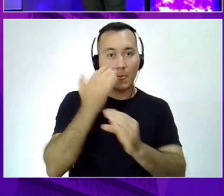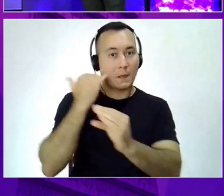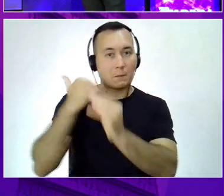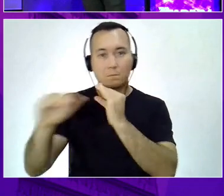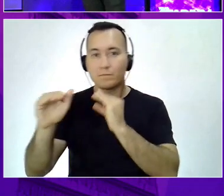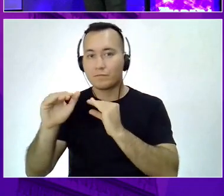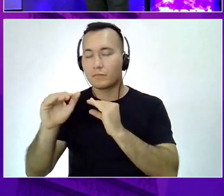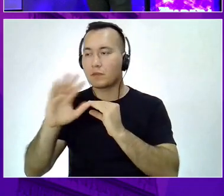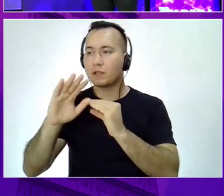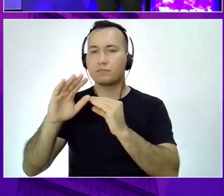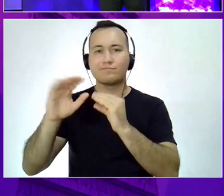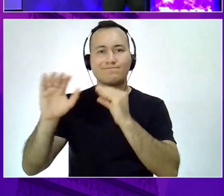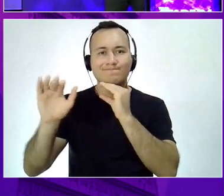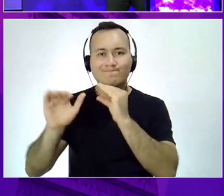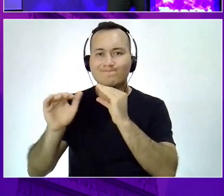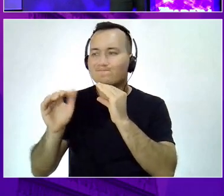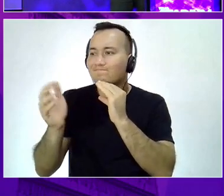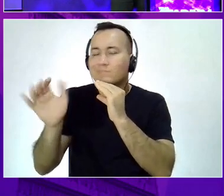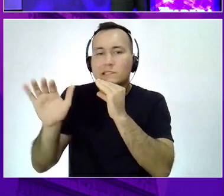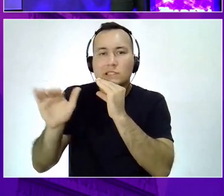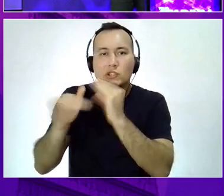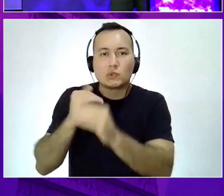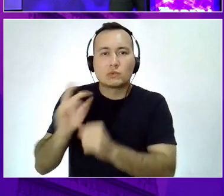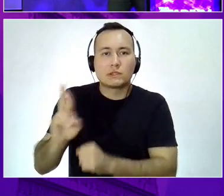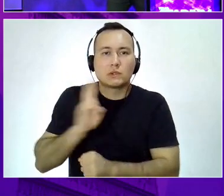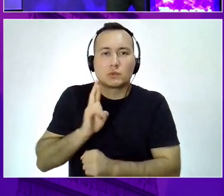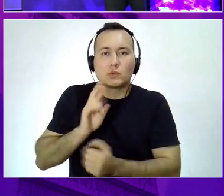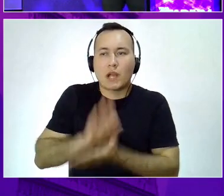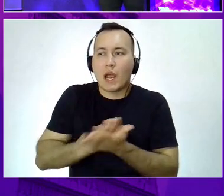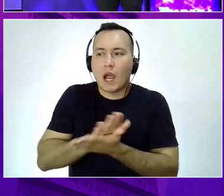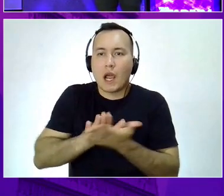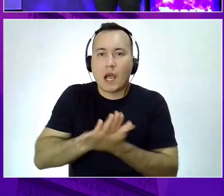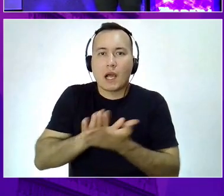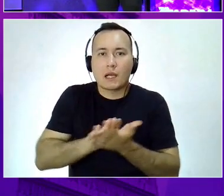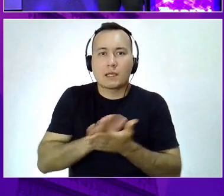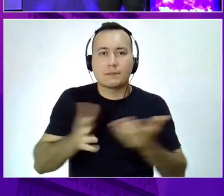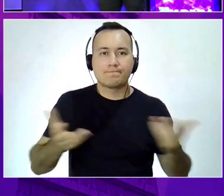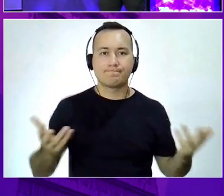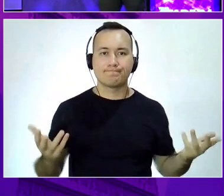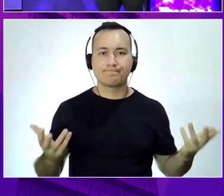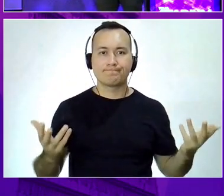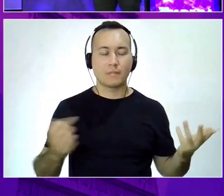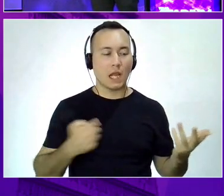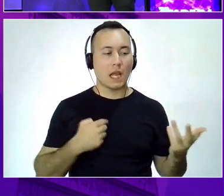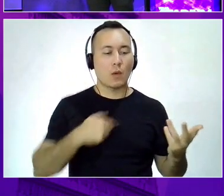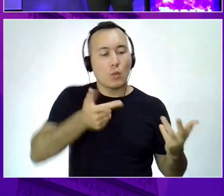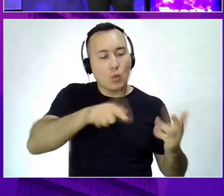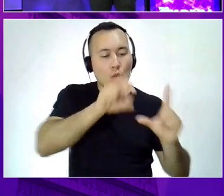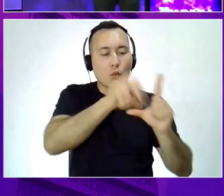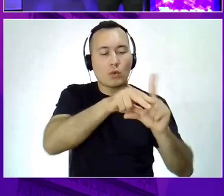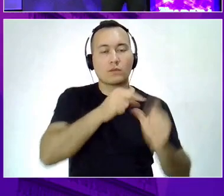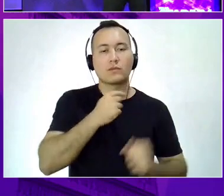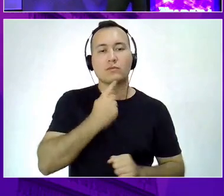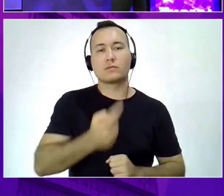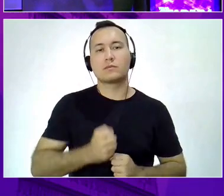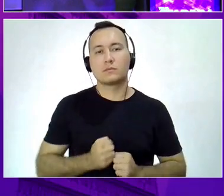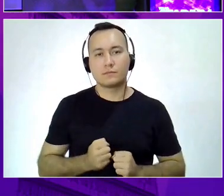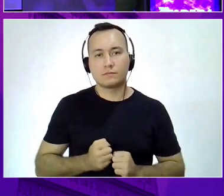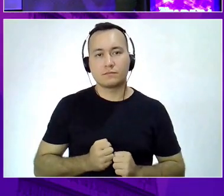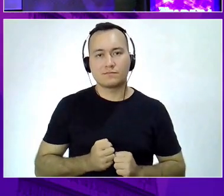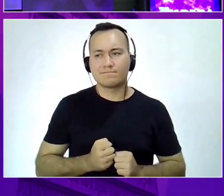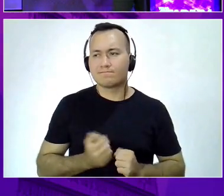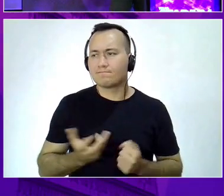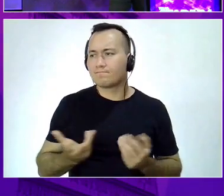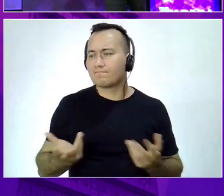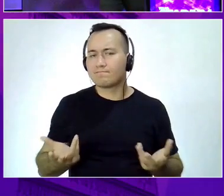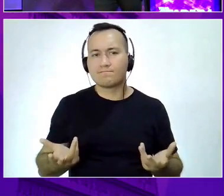autenticar. Então, eu tinha um dimensionamento de funcionalidade que não me permitia ter acesso às minhas próprias